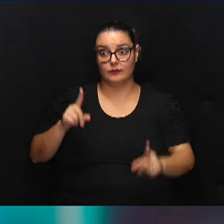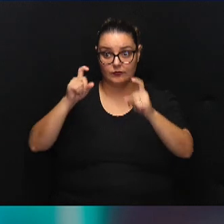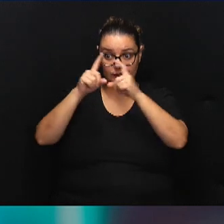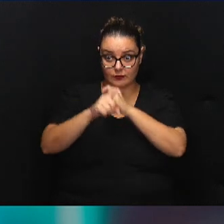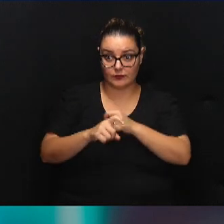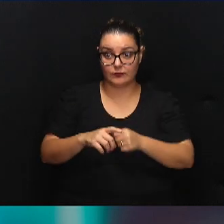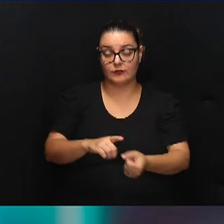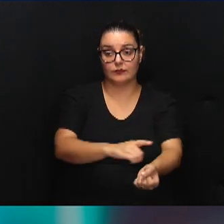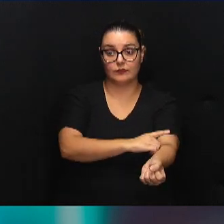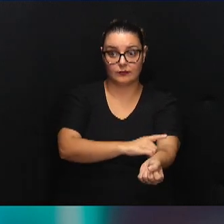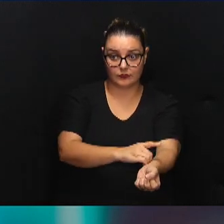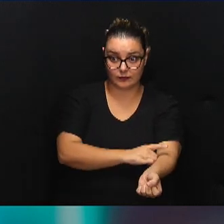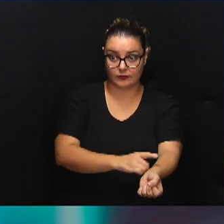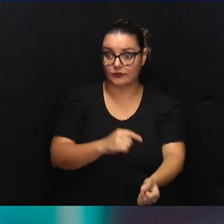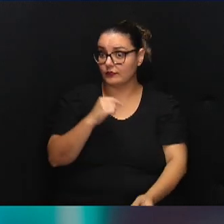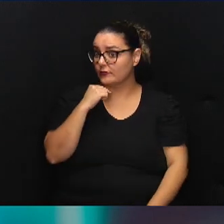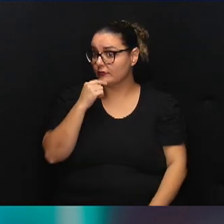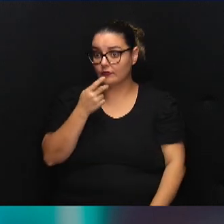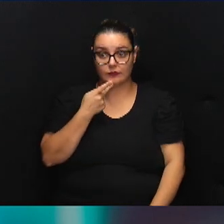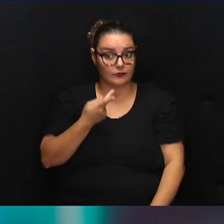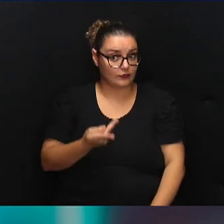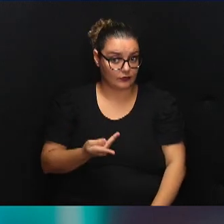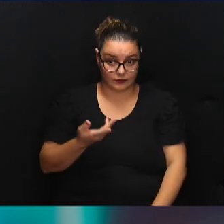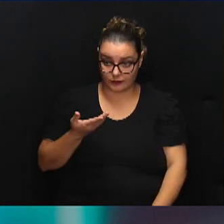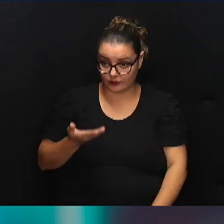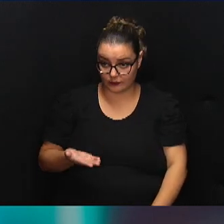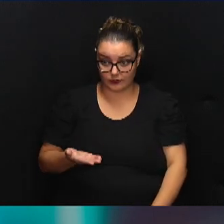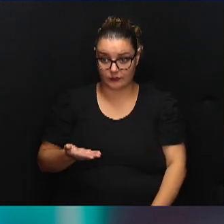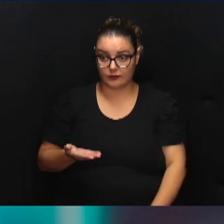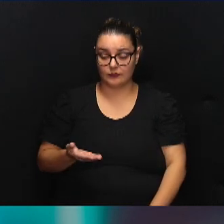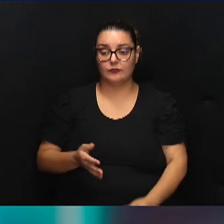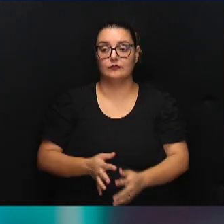do diabetes. E ninguém está falando sobre isso.